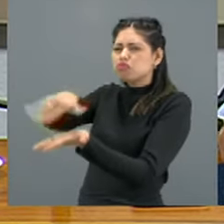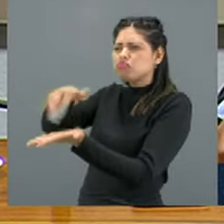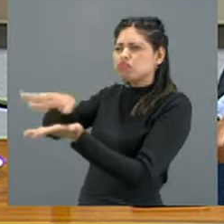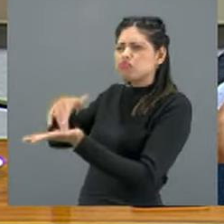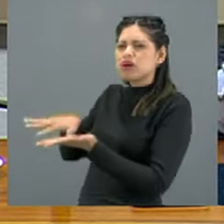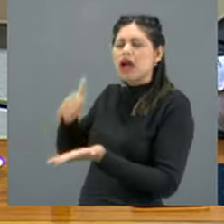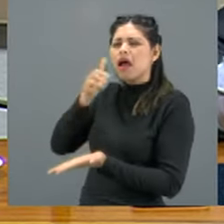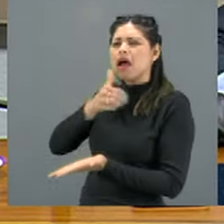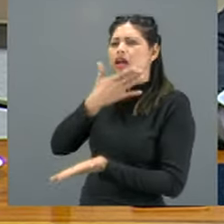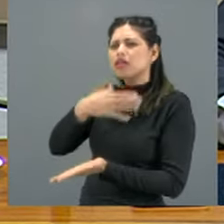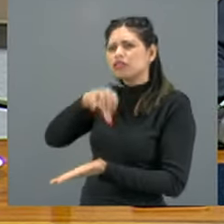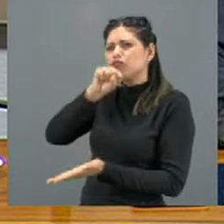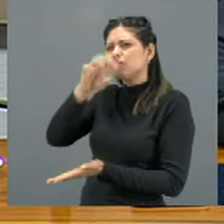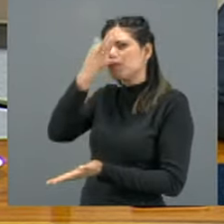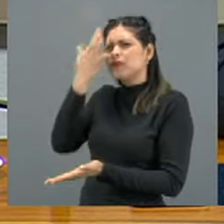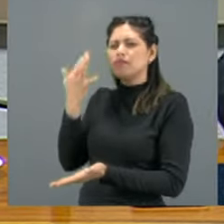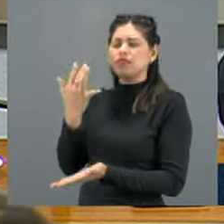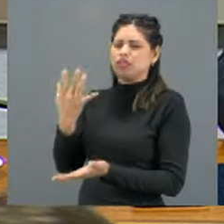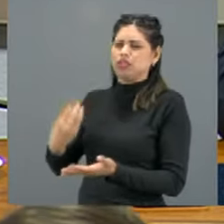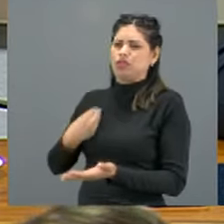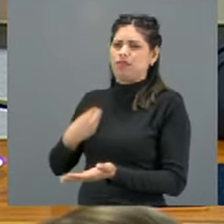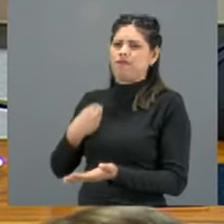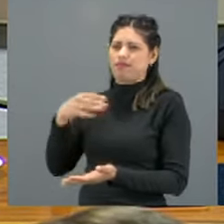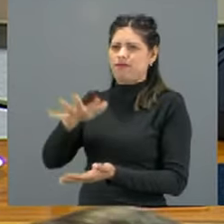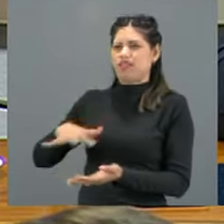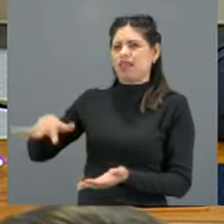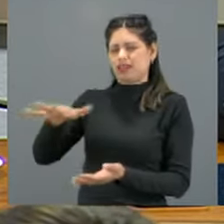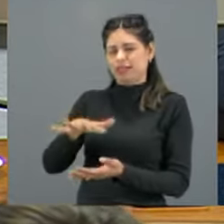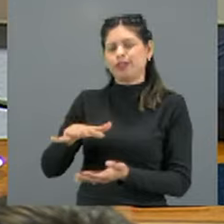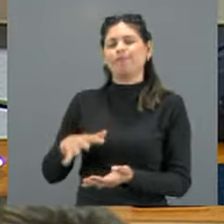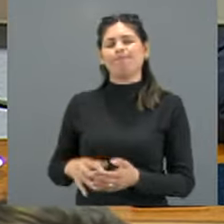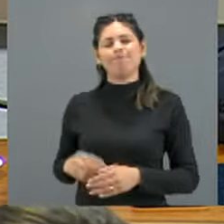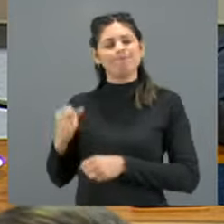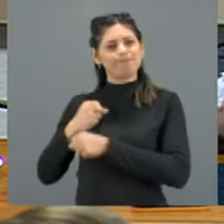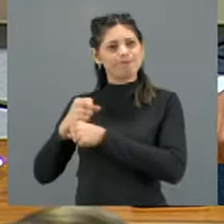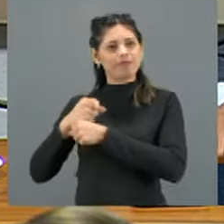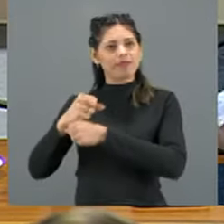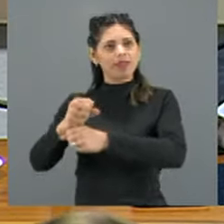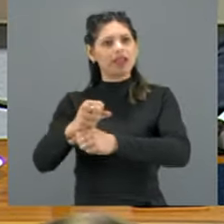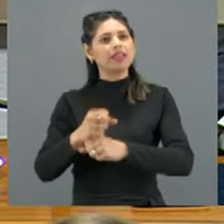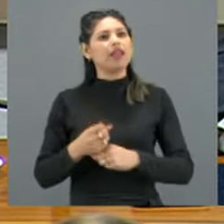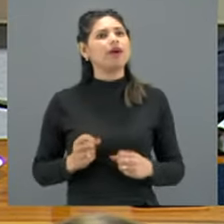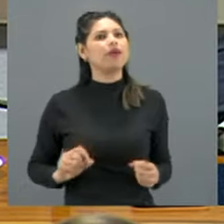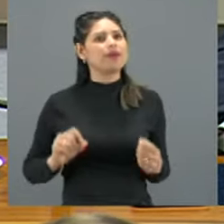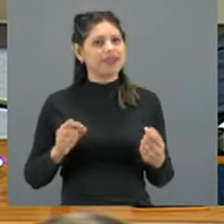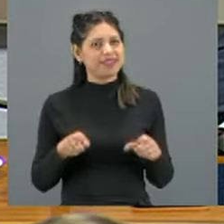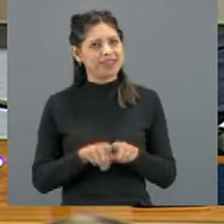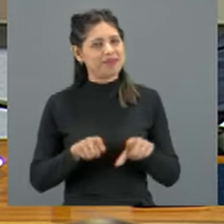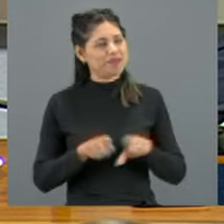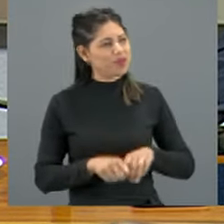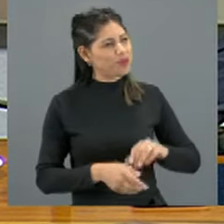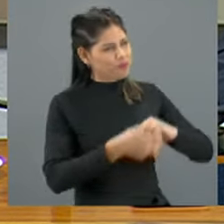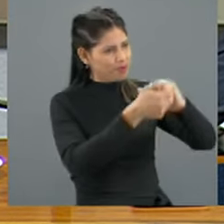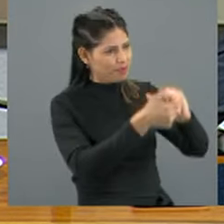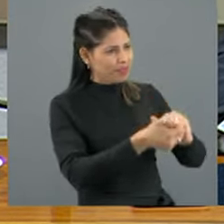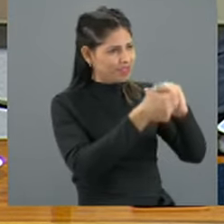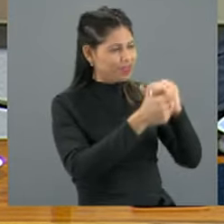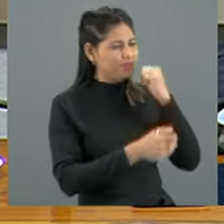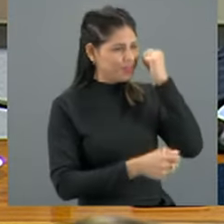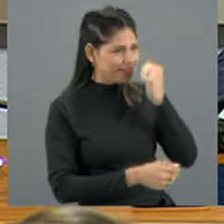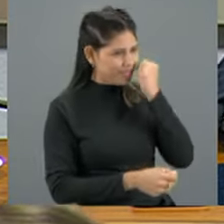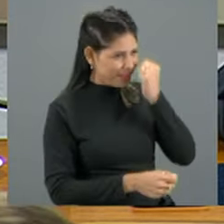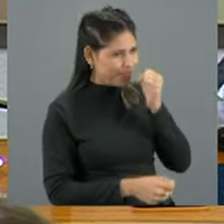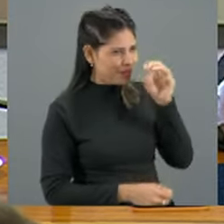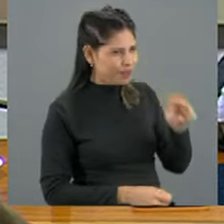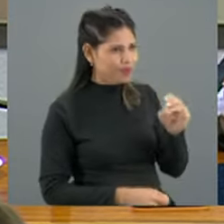região há décadas. Então, senhor presidente, só aproveitando para dar esse panorama, cumprimentando o senador Mauro, que a partir de amanhã